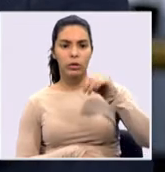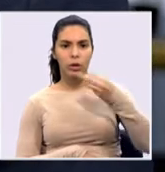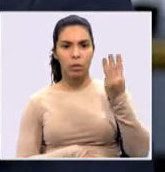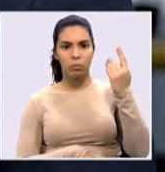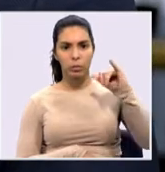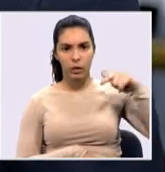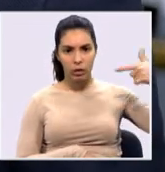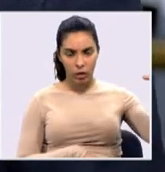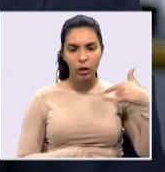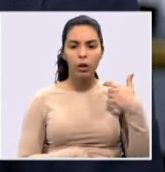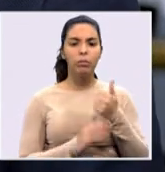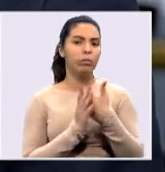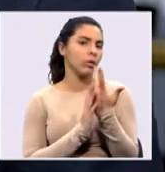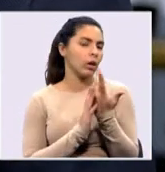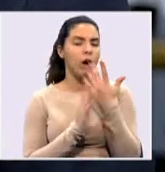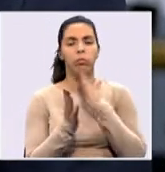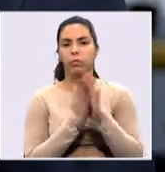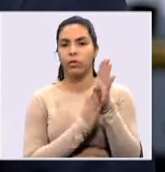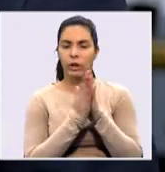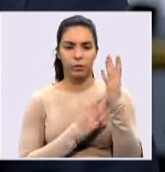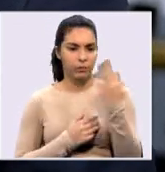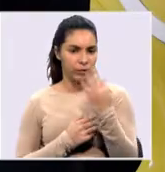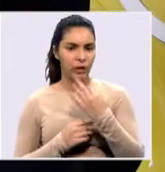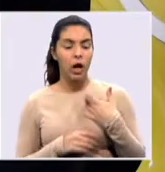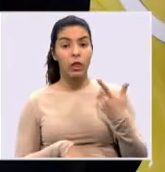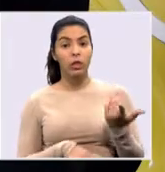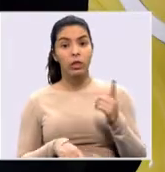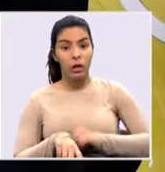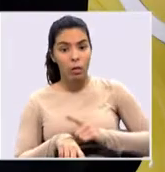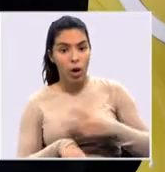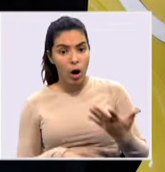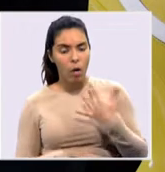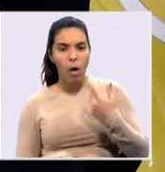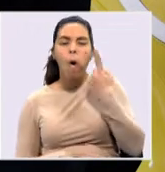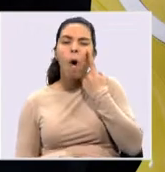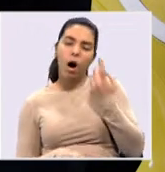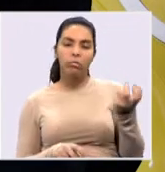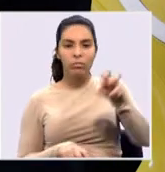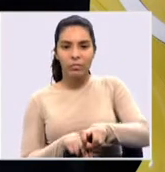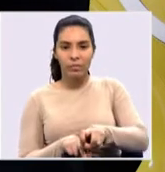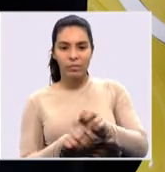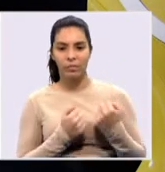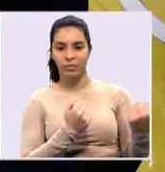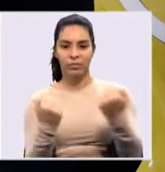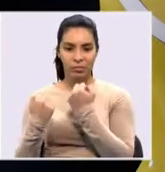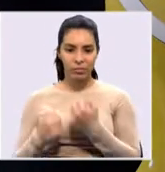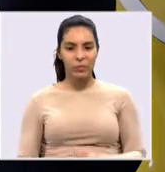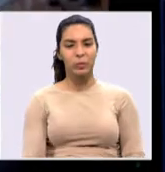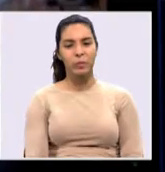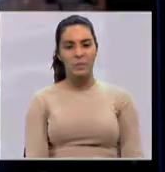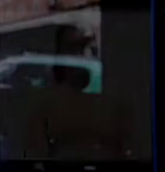está na moda, nós olhamos para esse momento e foi quando lançamos o projeto. Foi o momento certo e se calhar agora é também o momento certo para experimentarmos. Vamos embora. Vamos?